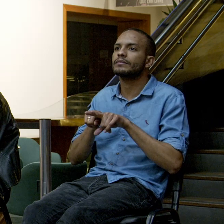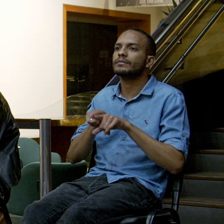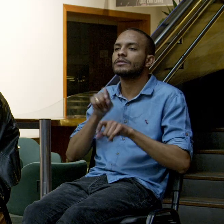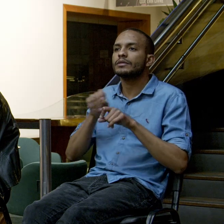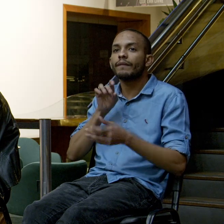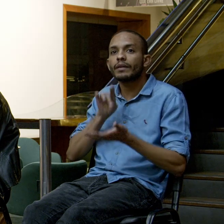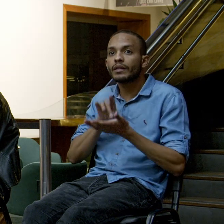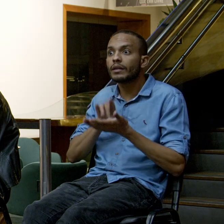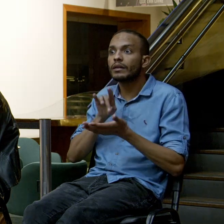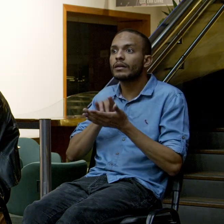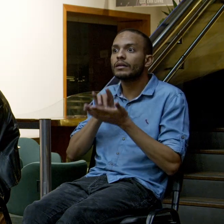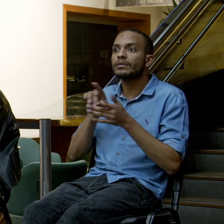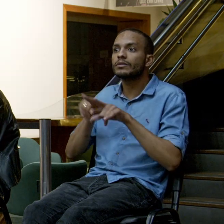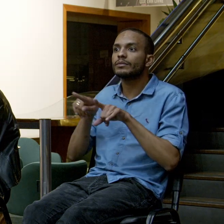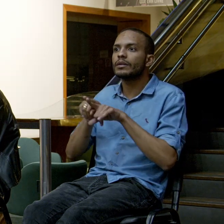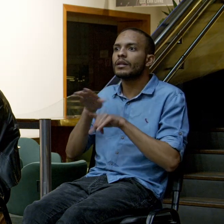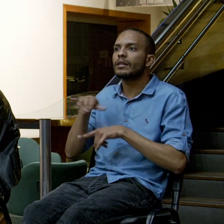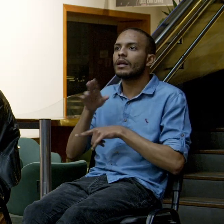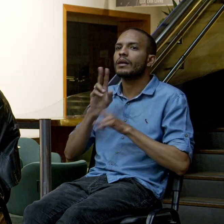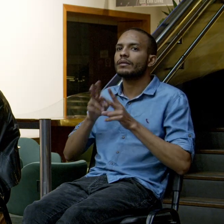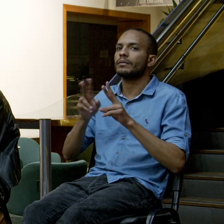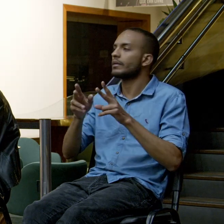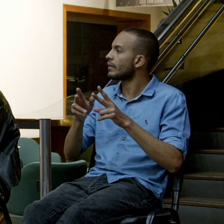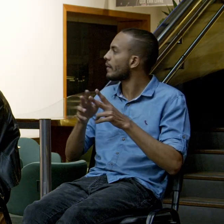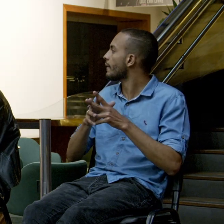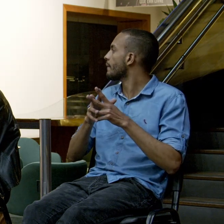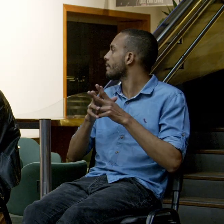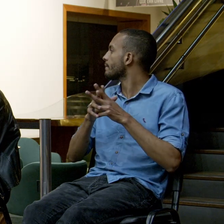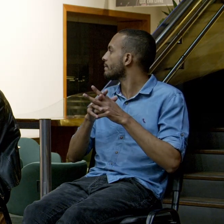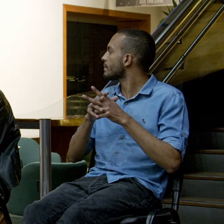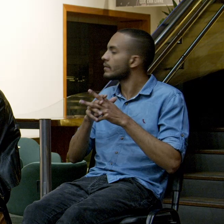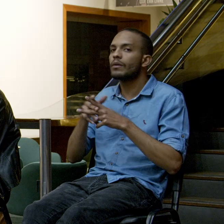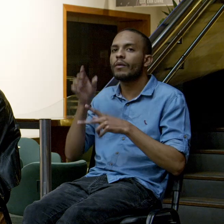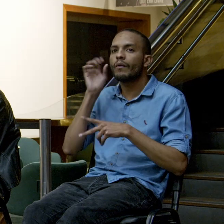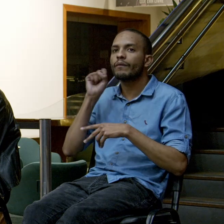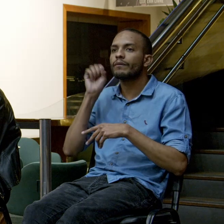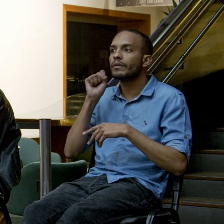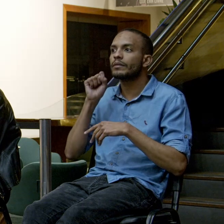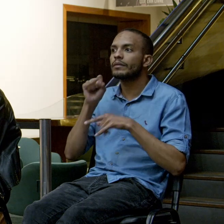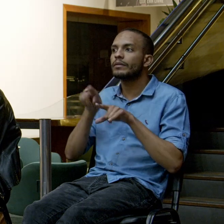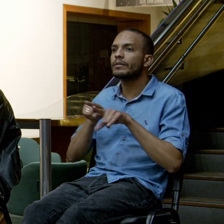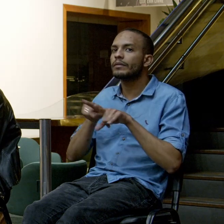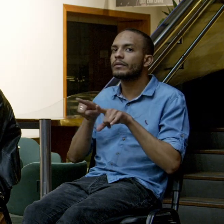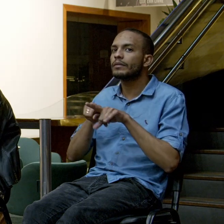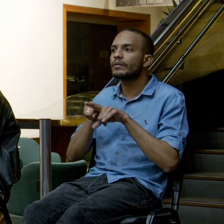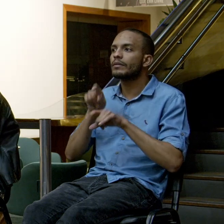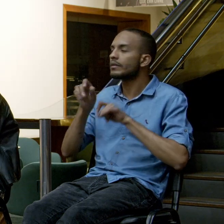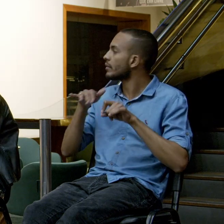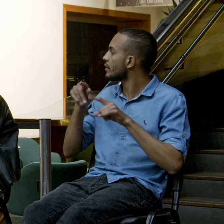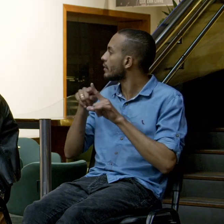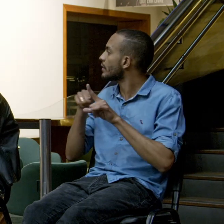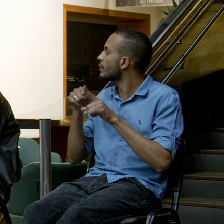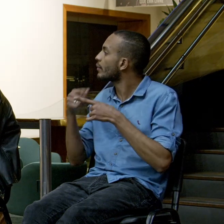na verdade, seja um outro lado da moeda que permaneça. Eu ouvi isso, eu escutei, mas agora que você ganhou o Prêmio Select, você vai engravidar por